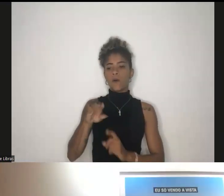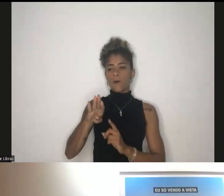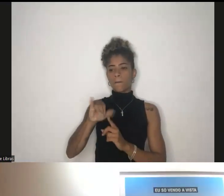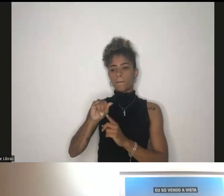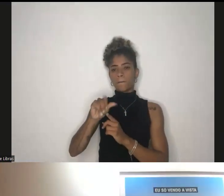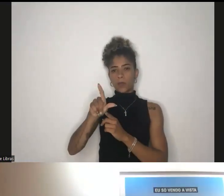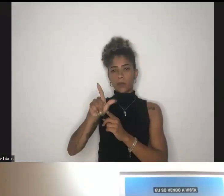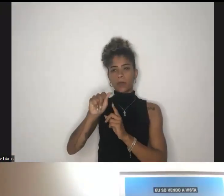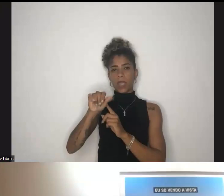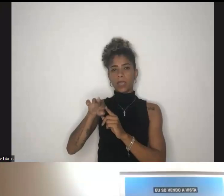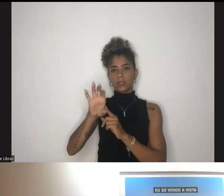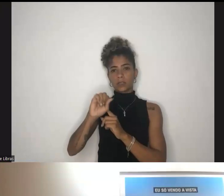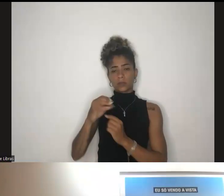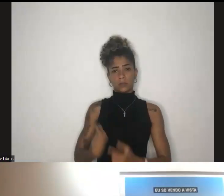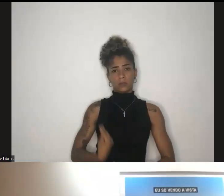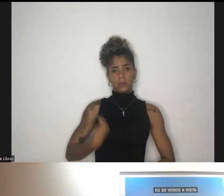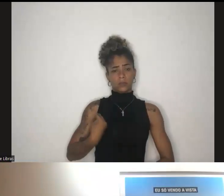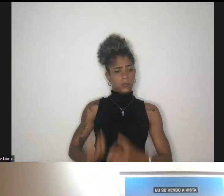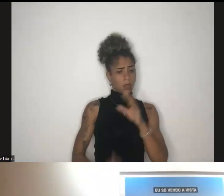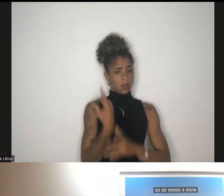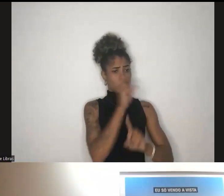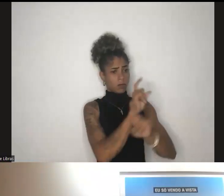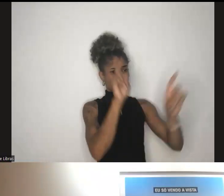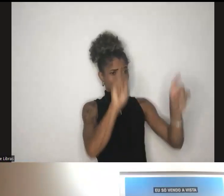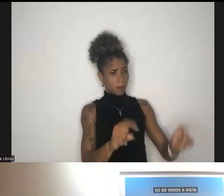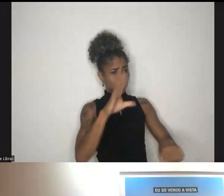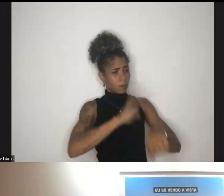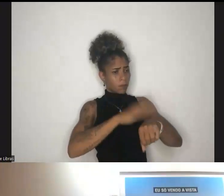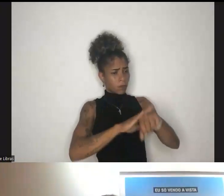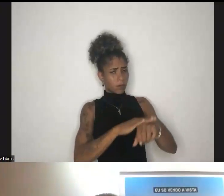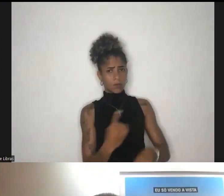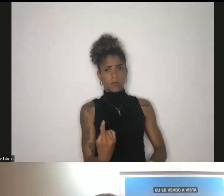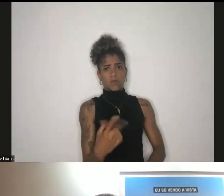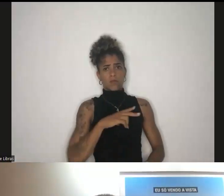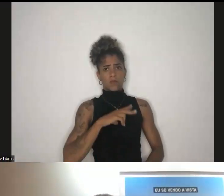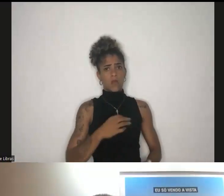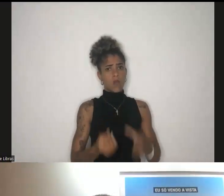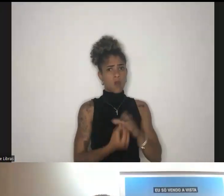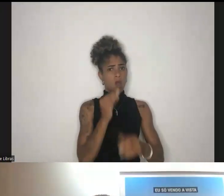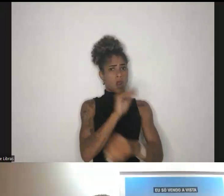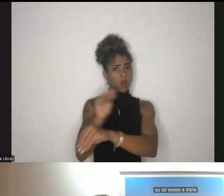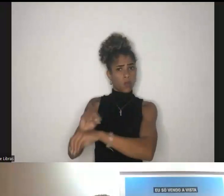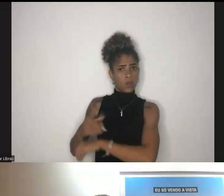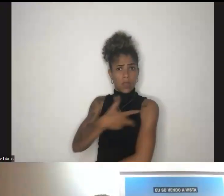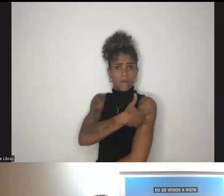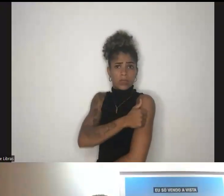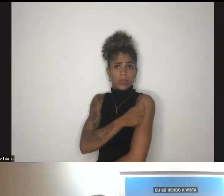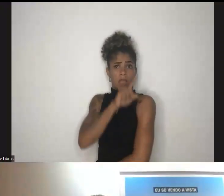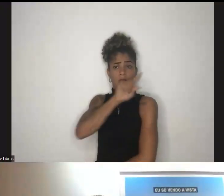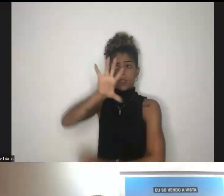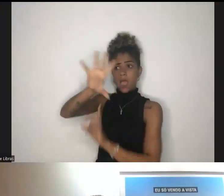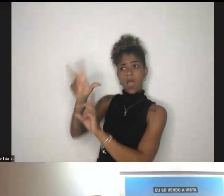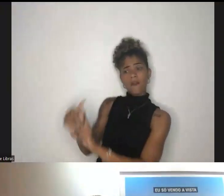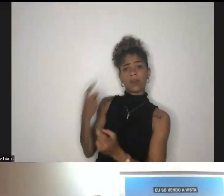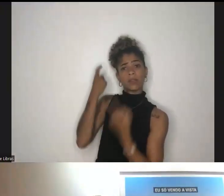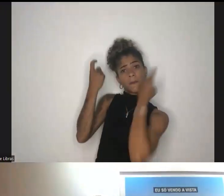inteira dele para fazer a Microsoft para pensar no computador individual e hoje ele cuida de vacina na África Ele está preocupado